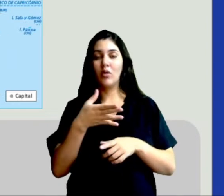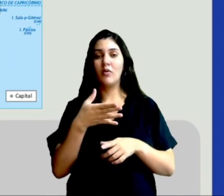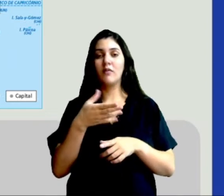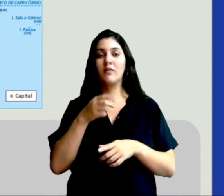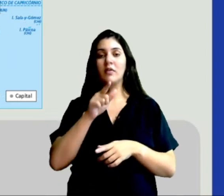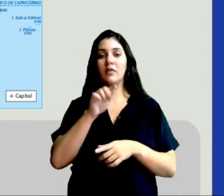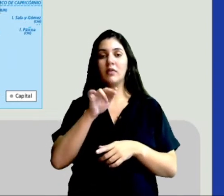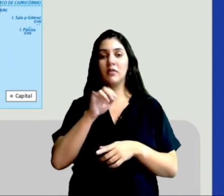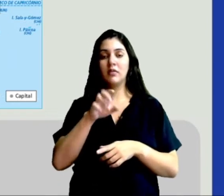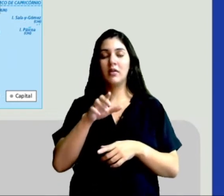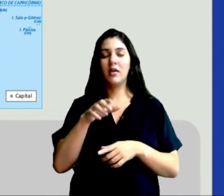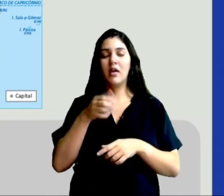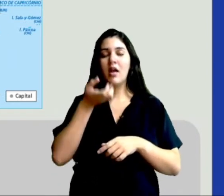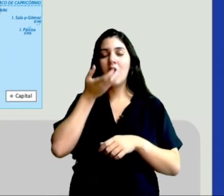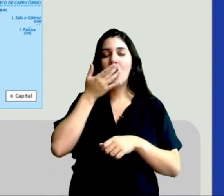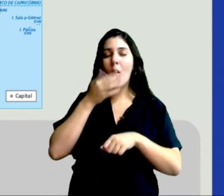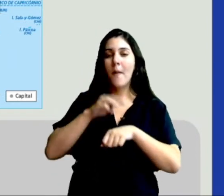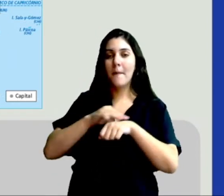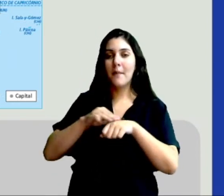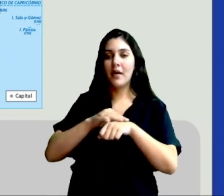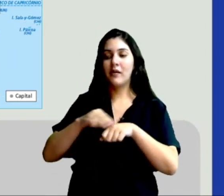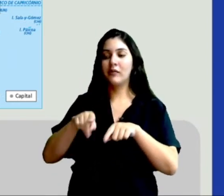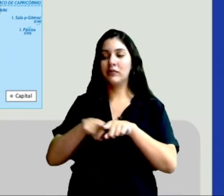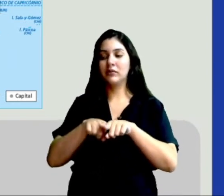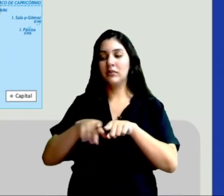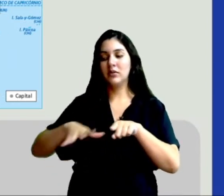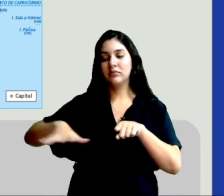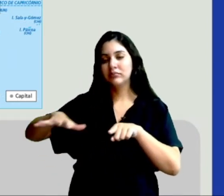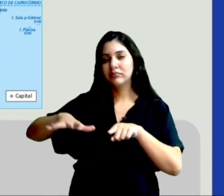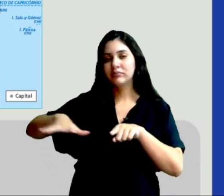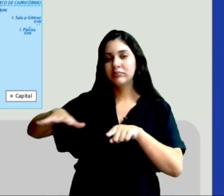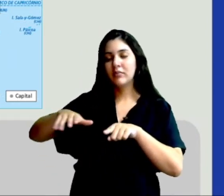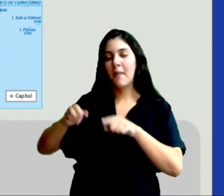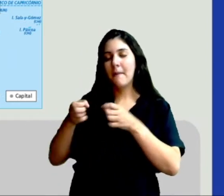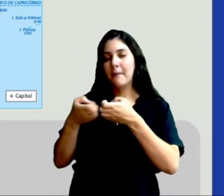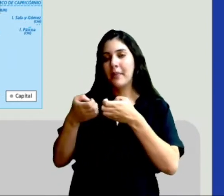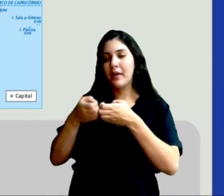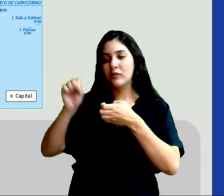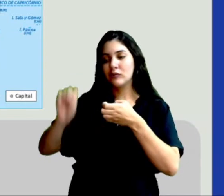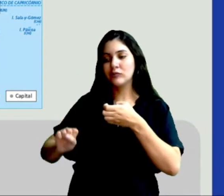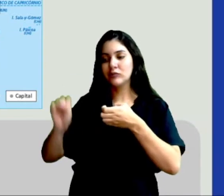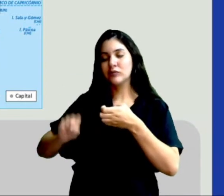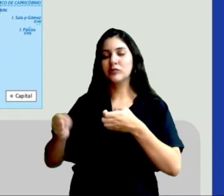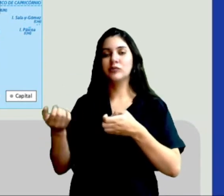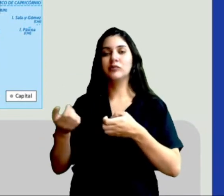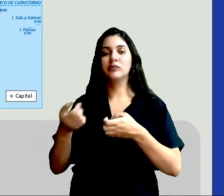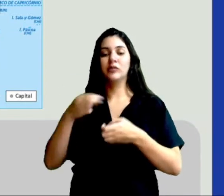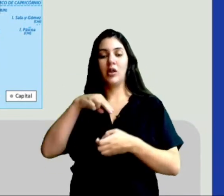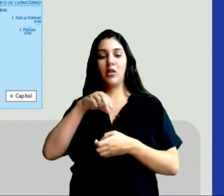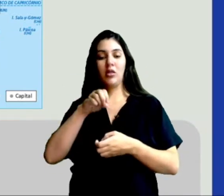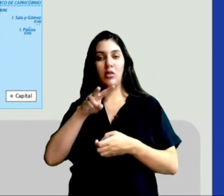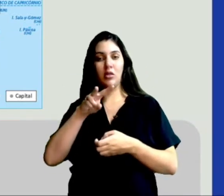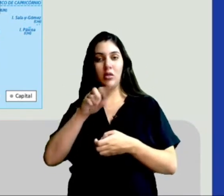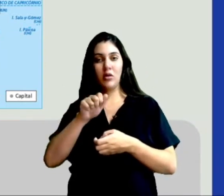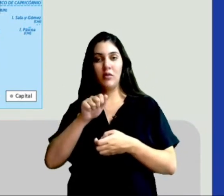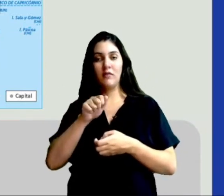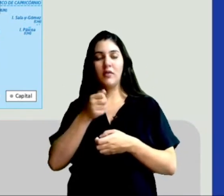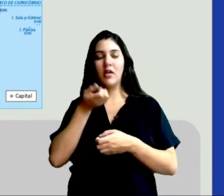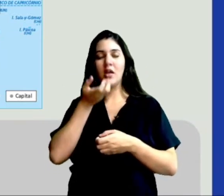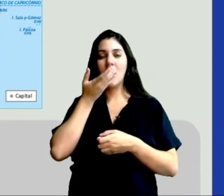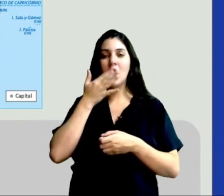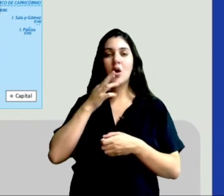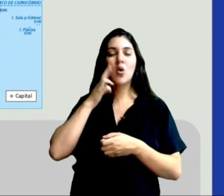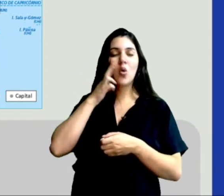nessa área um tom mais marrom. Aqui abaixo, mais aqui ao sul, né? Abaixo da figura, a Nova Zelândia, num tom de rosa